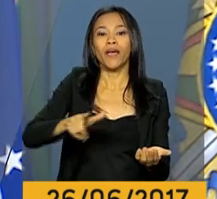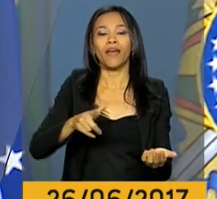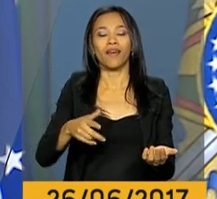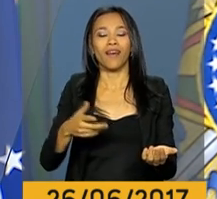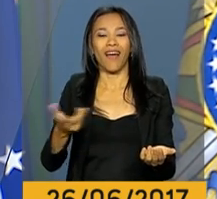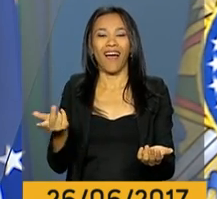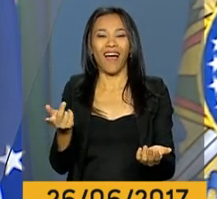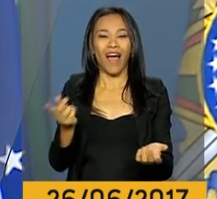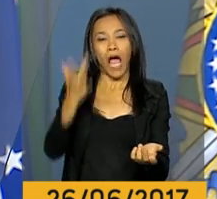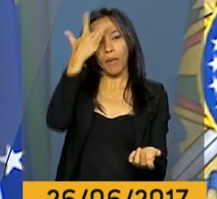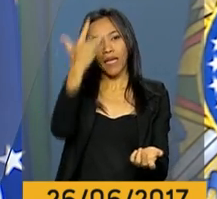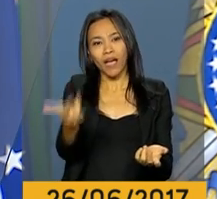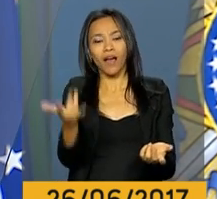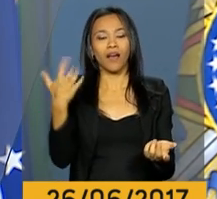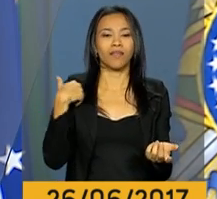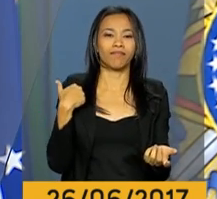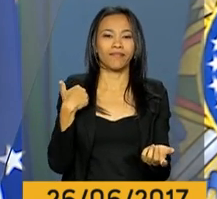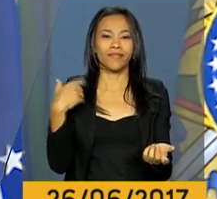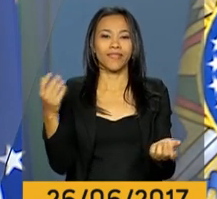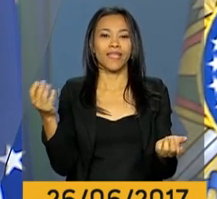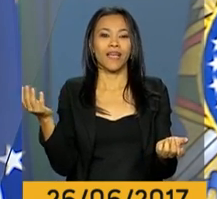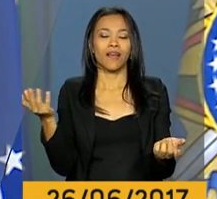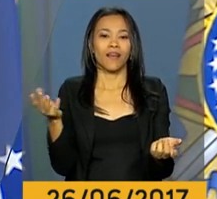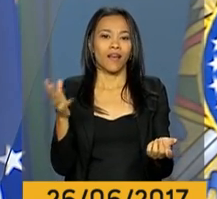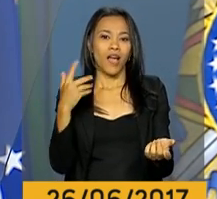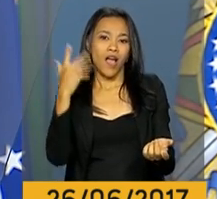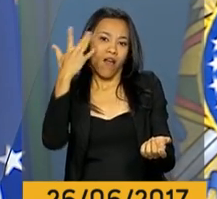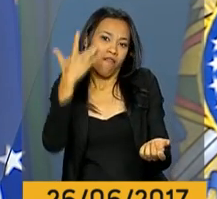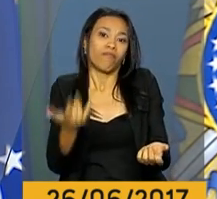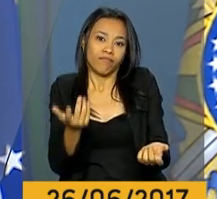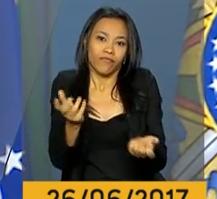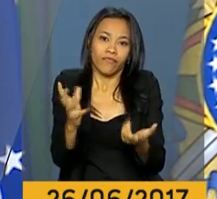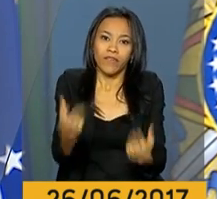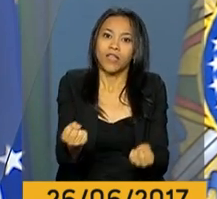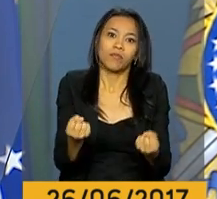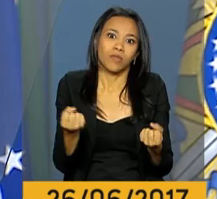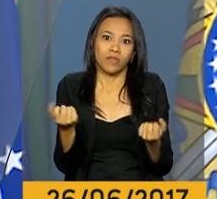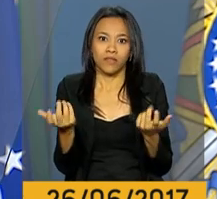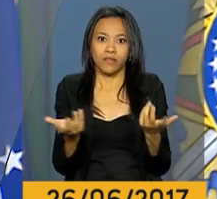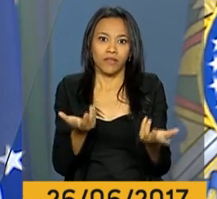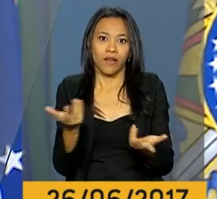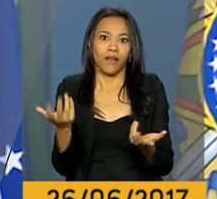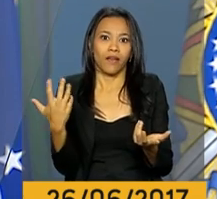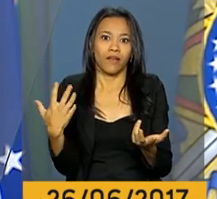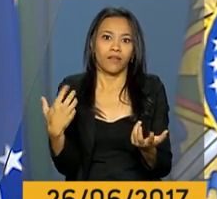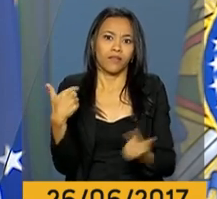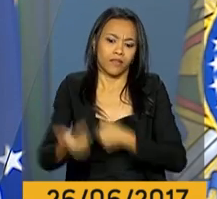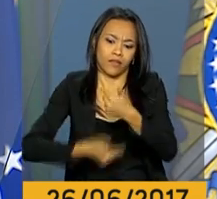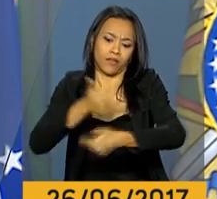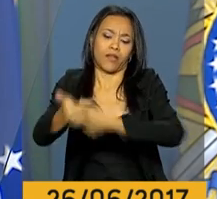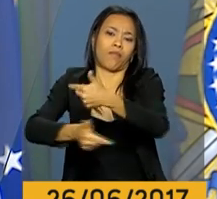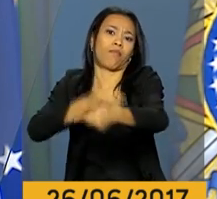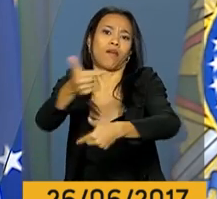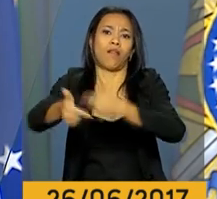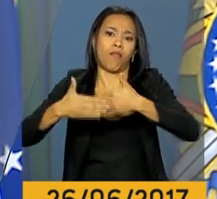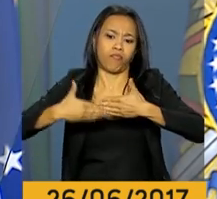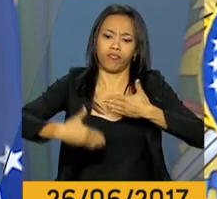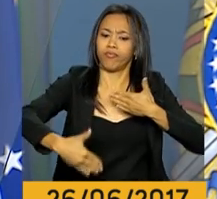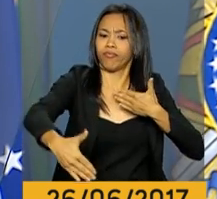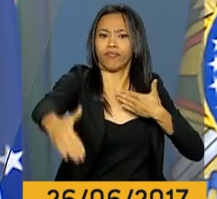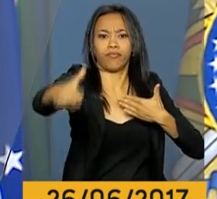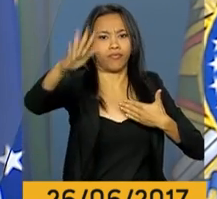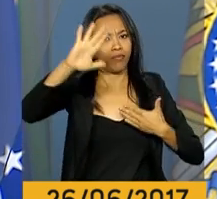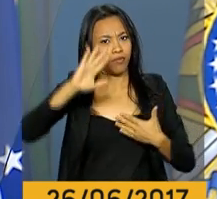populista para dizer amanhã acabou não nós reconhecemos e vamos eh trabalhando ao longo do tempo para